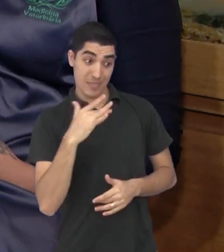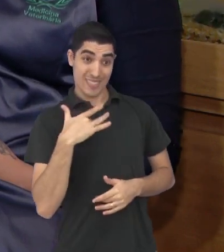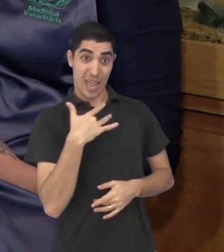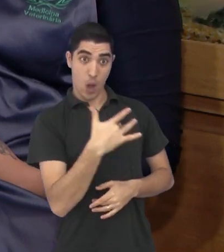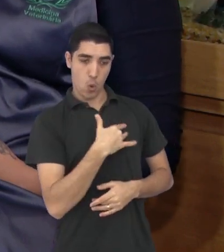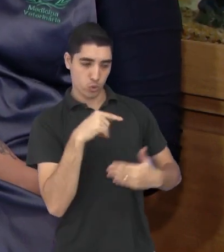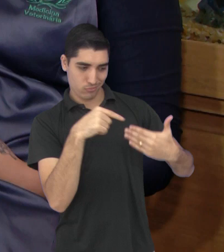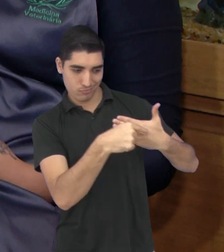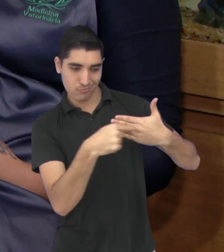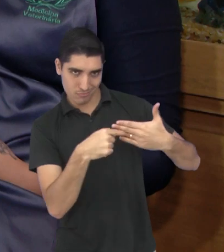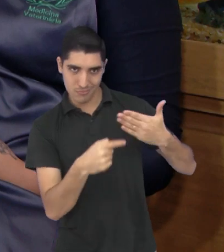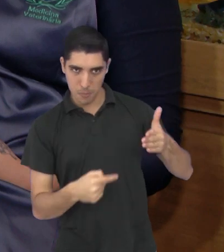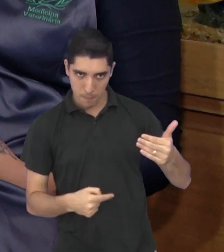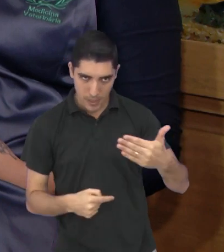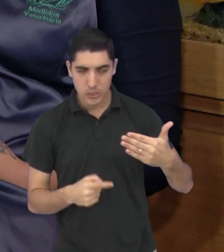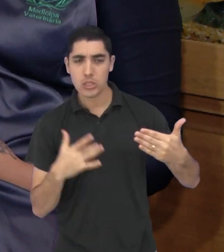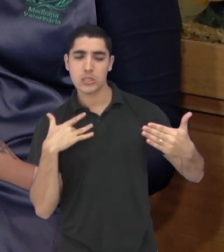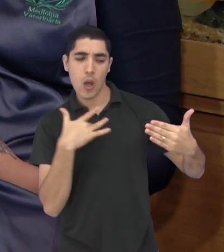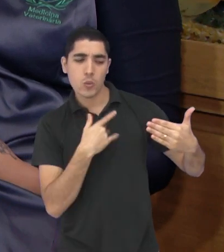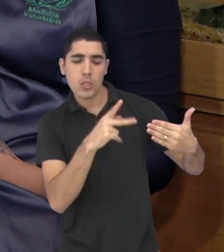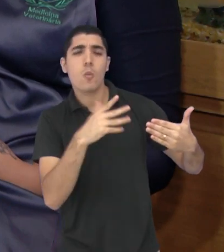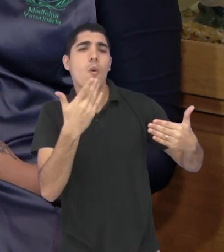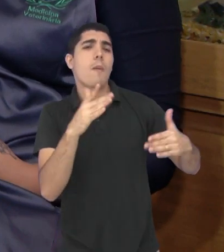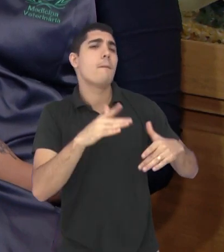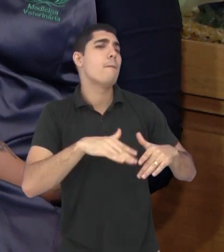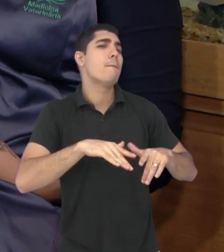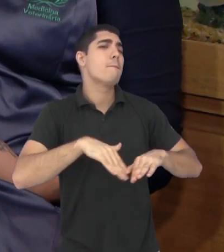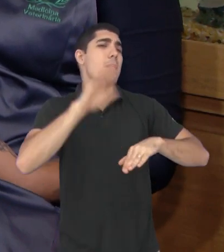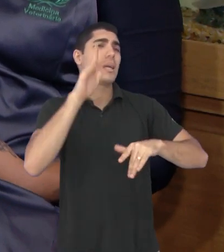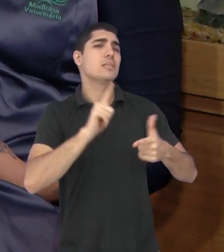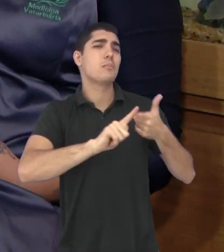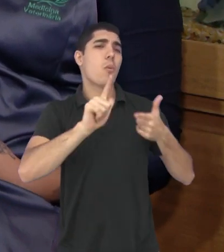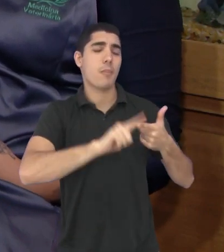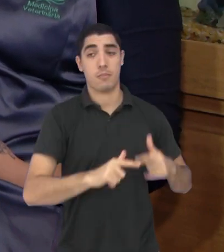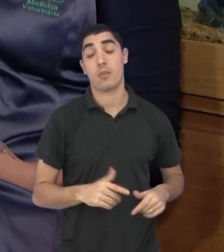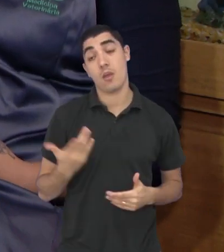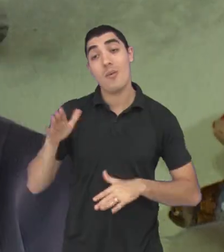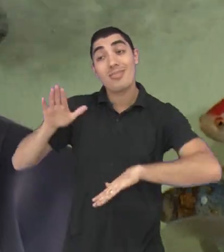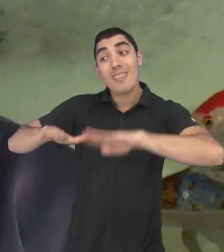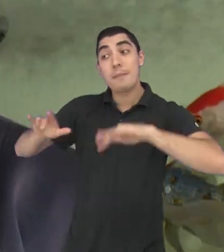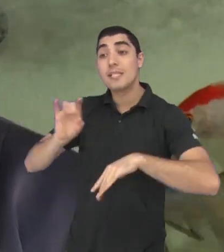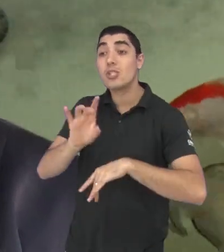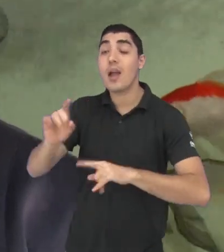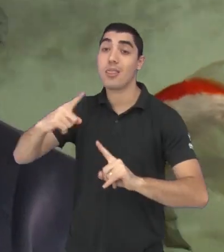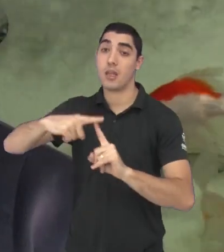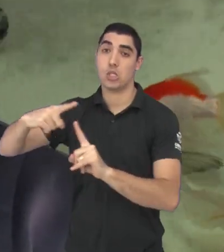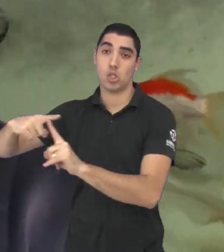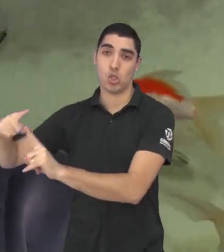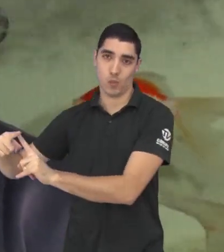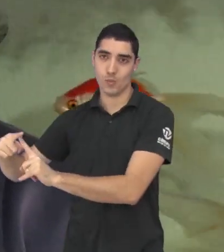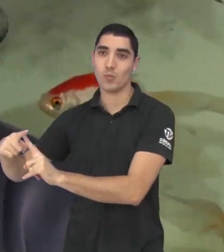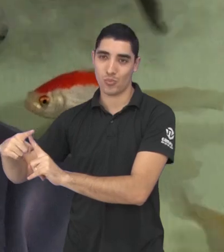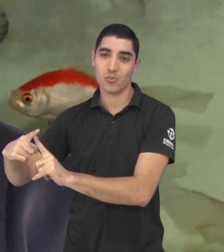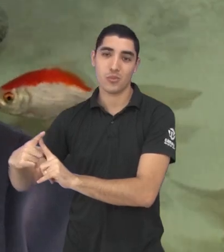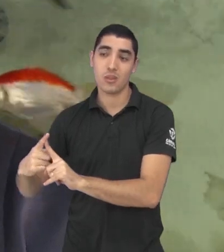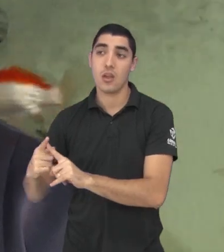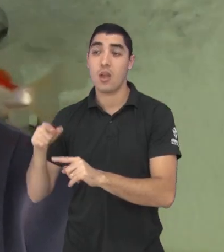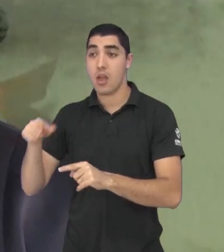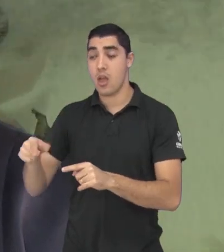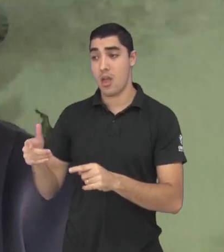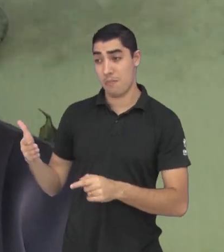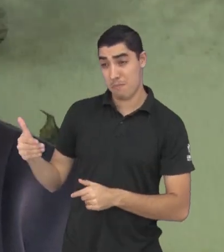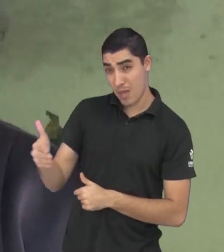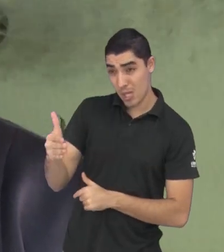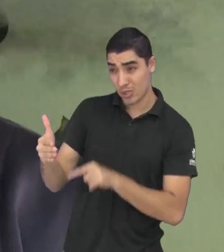falando de saúde mesmo desses animais, né, dos peixes, que acontecem? Sim, vai depender muito de cada espécie, né? A